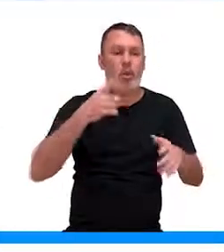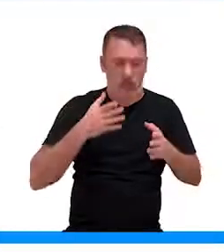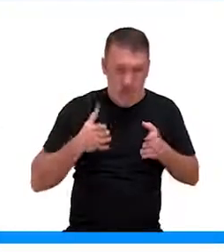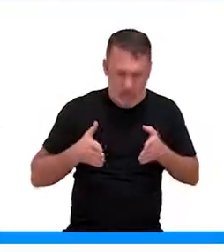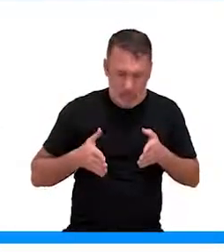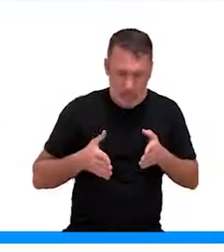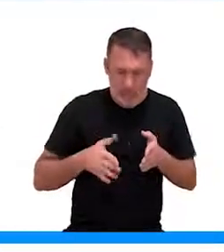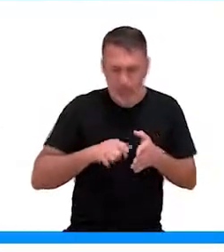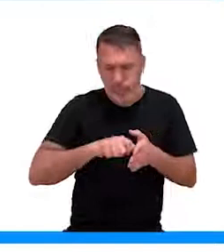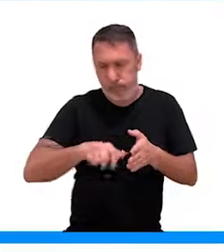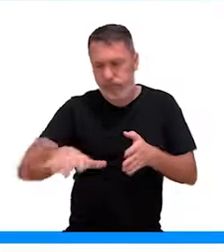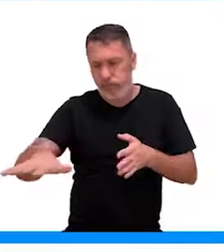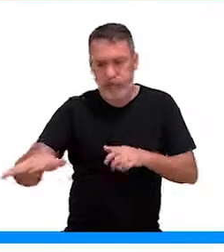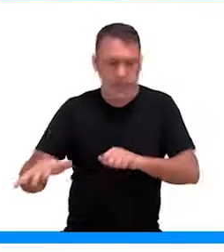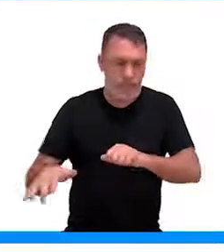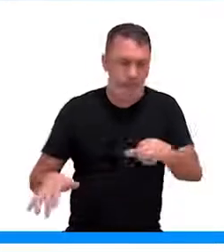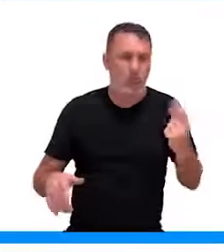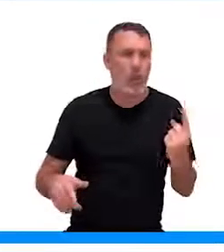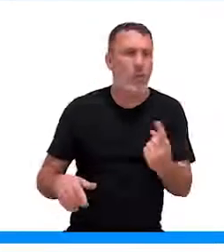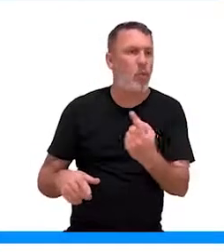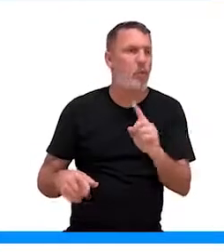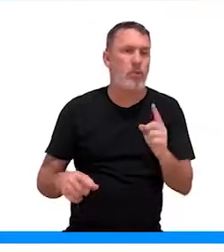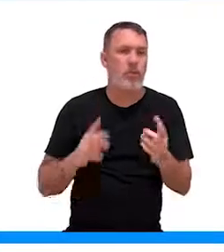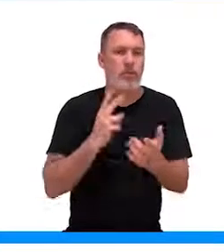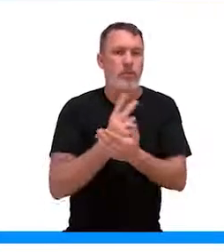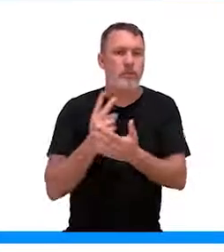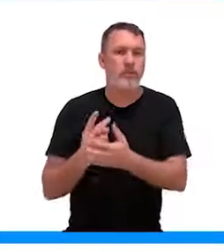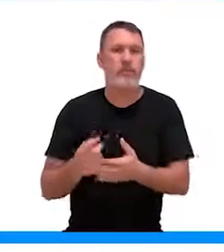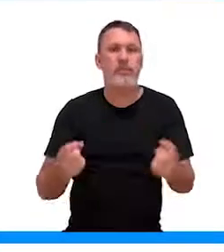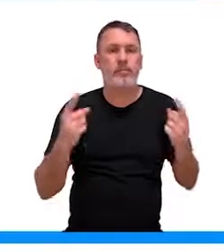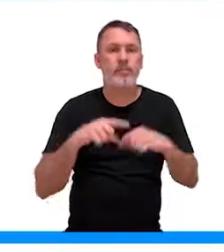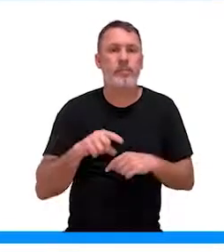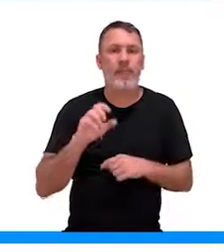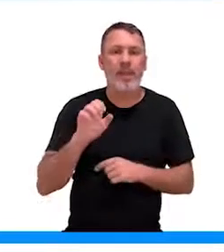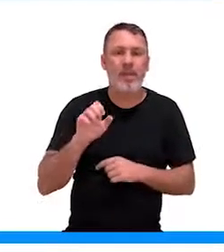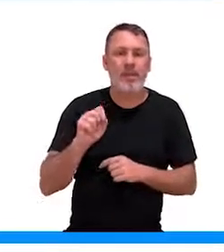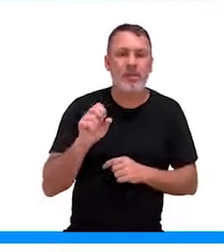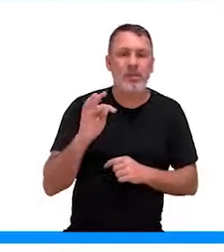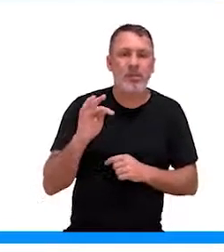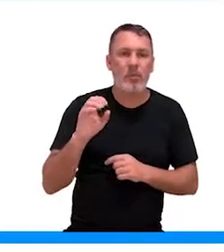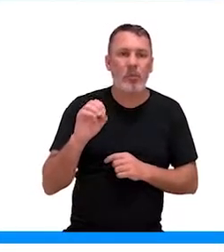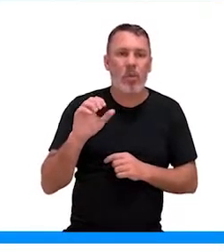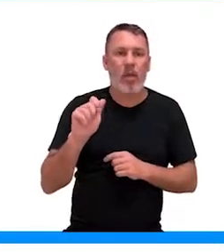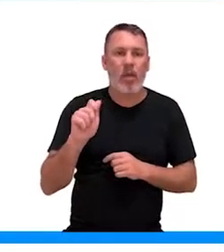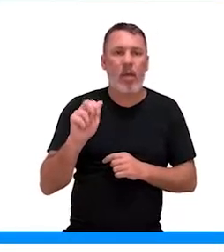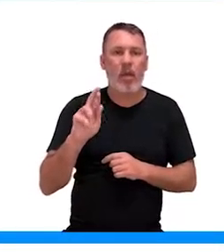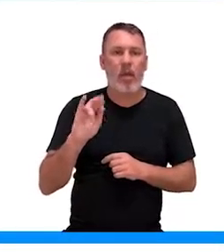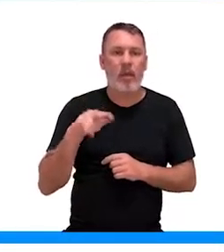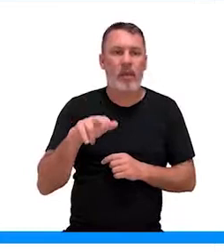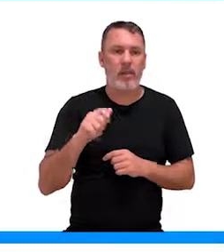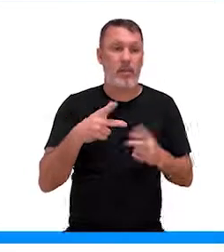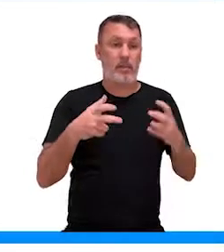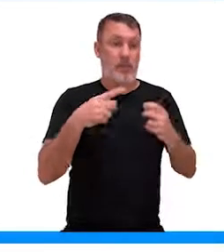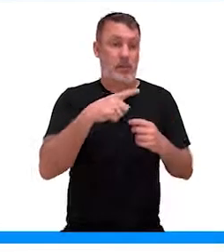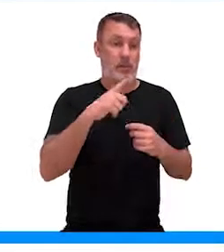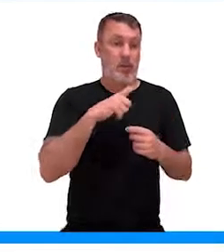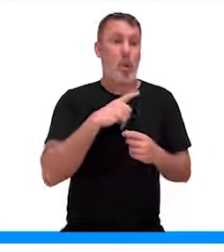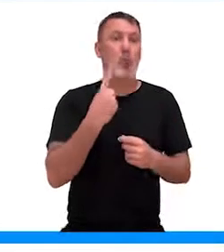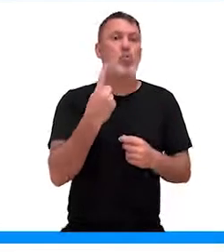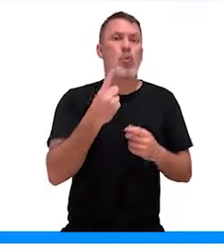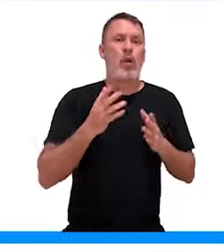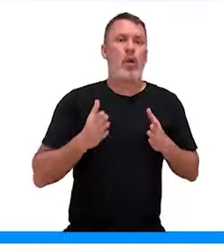desse desaguar. Nós temos aqui a foz estuarina. Você pode perceber de fato que é um